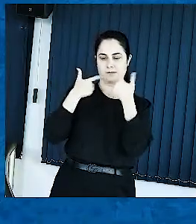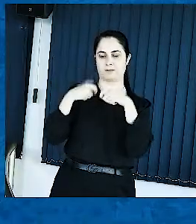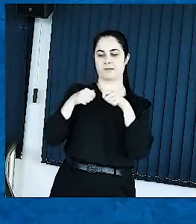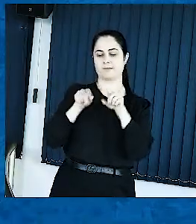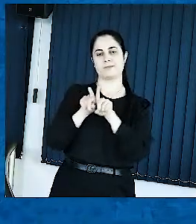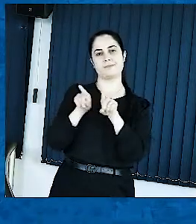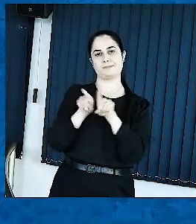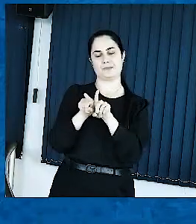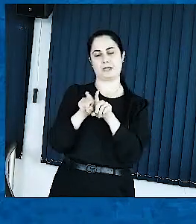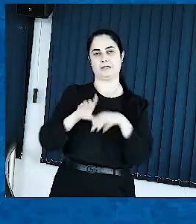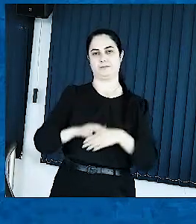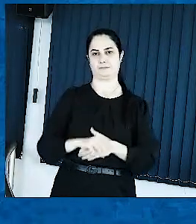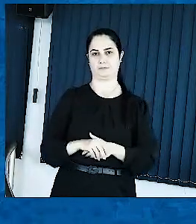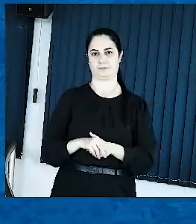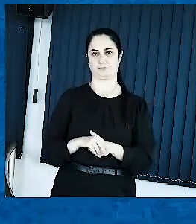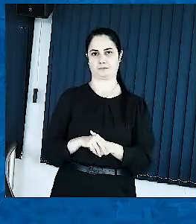informação.